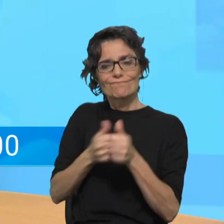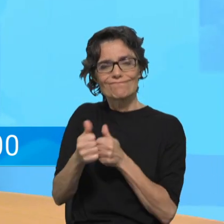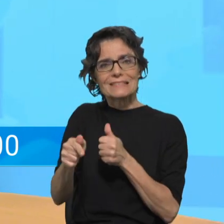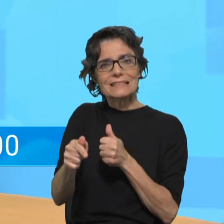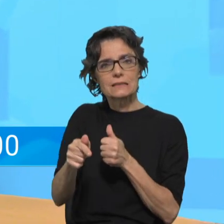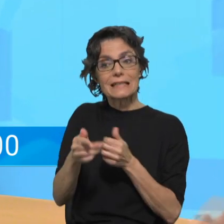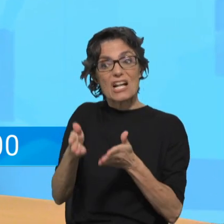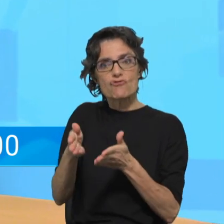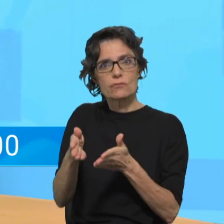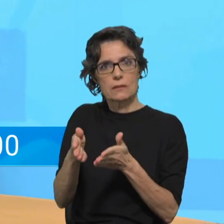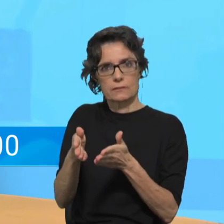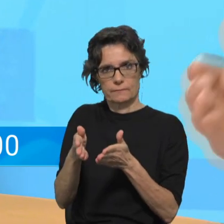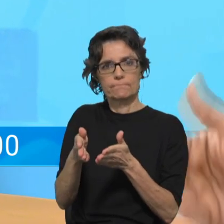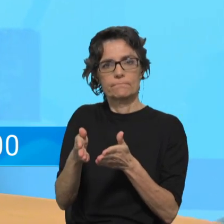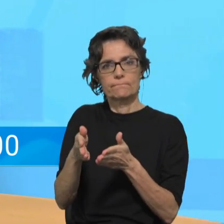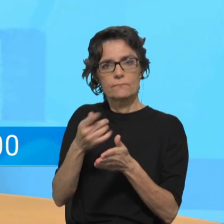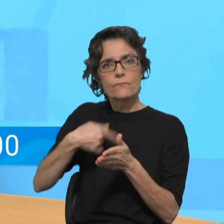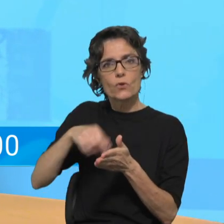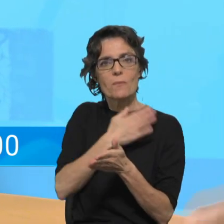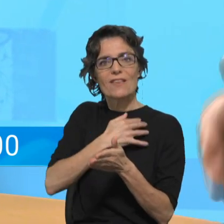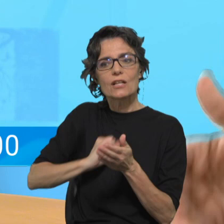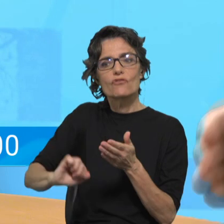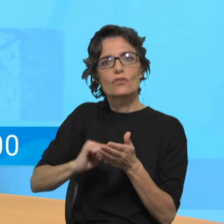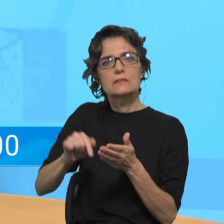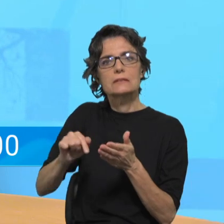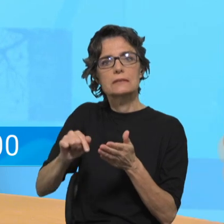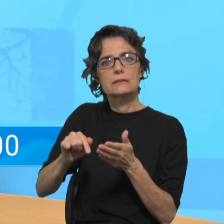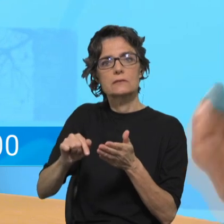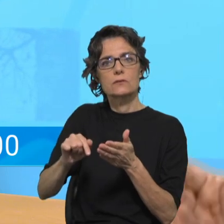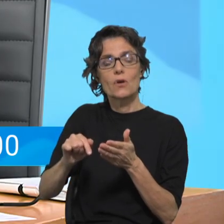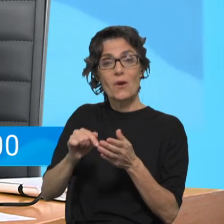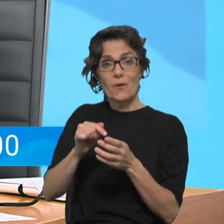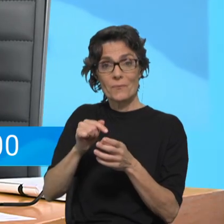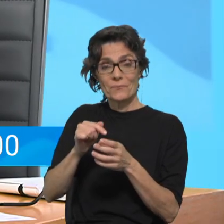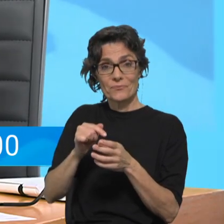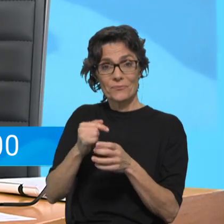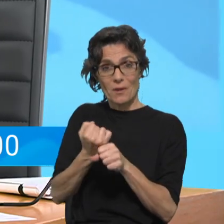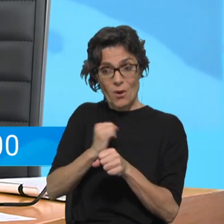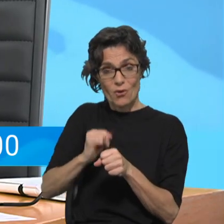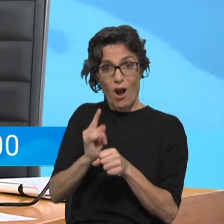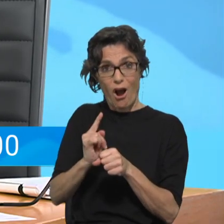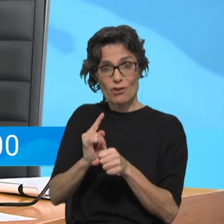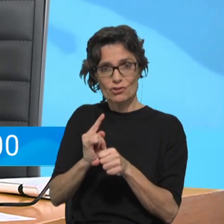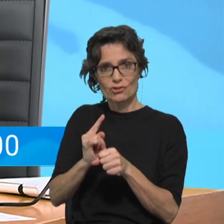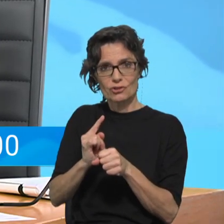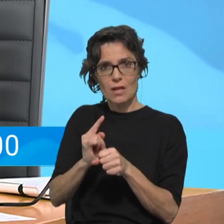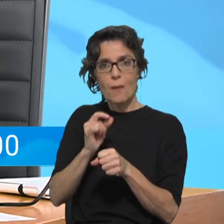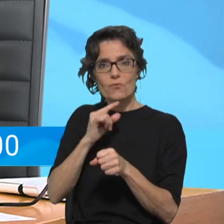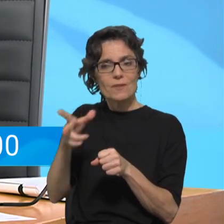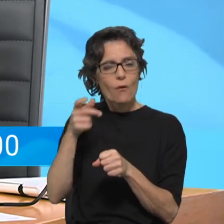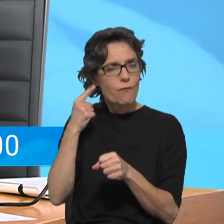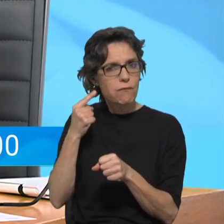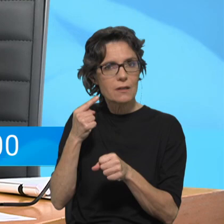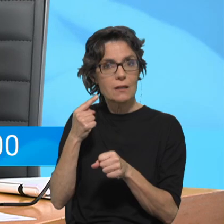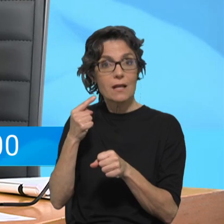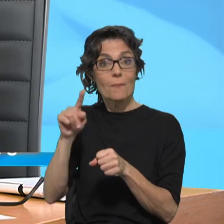ajudar. Nós temos que fazer com que as pessoas que abusam daquelas crianças sejam levadas a